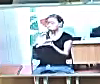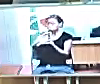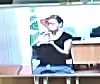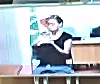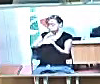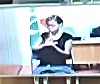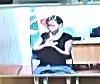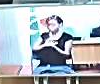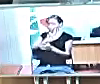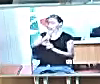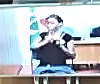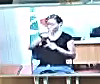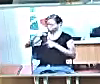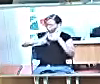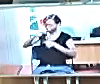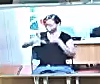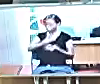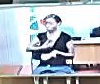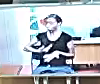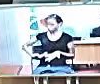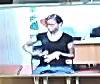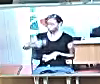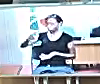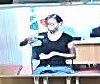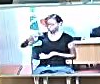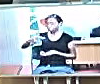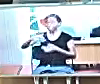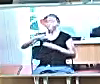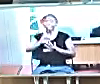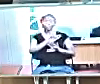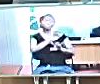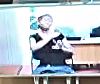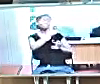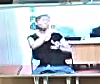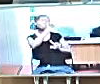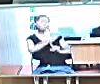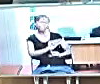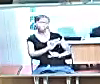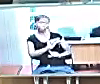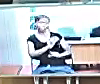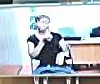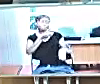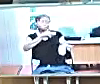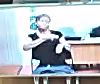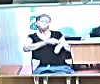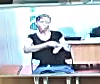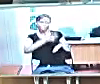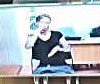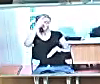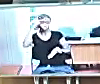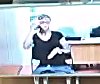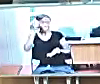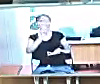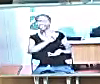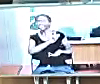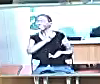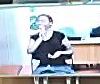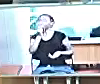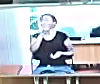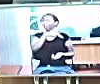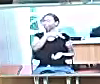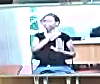na ativa - o que o estado paga para os inativos e pensionistas essa conta negativa desde